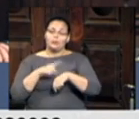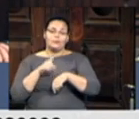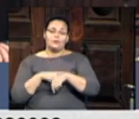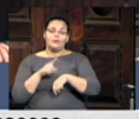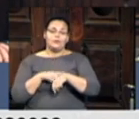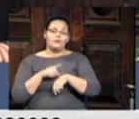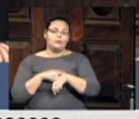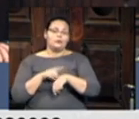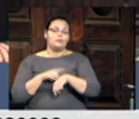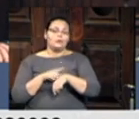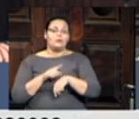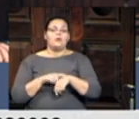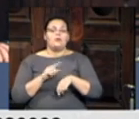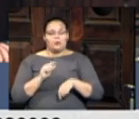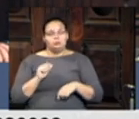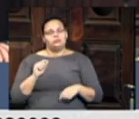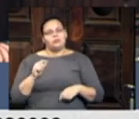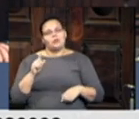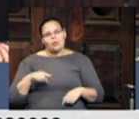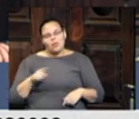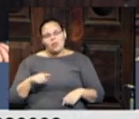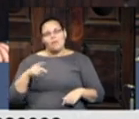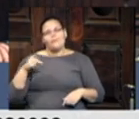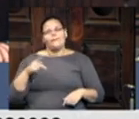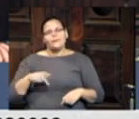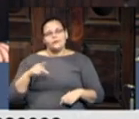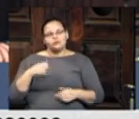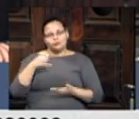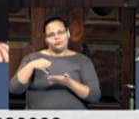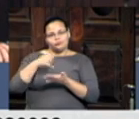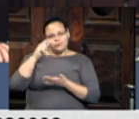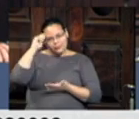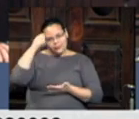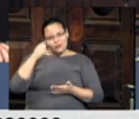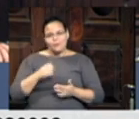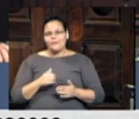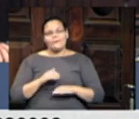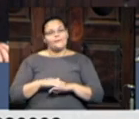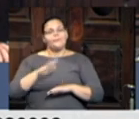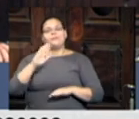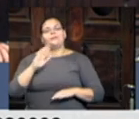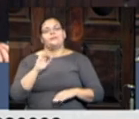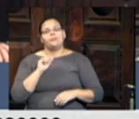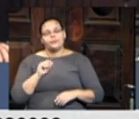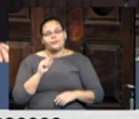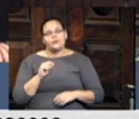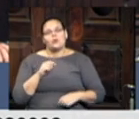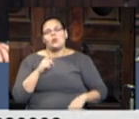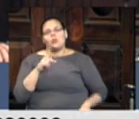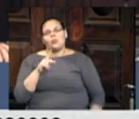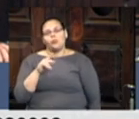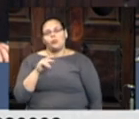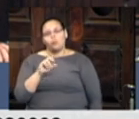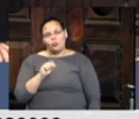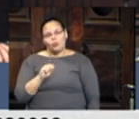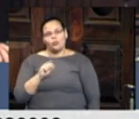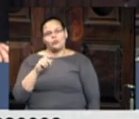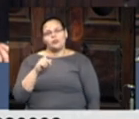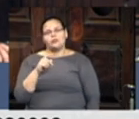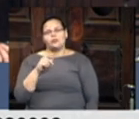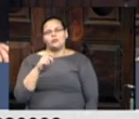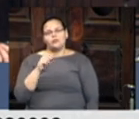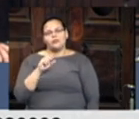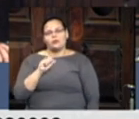momento em que a produção do petróleo ultrapassa a produção do pós-sal,